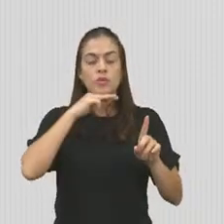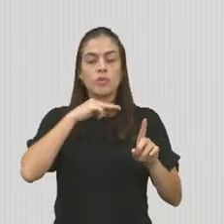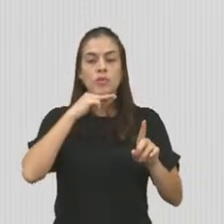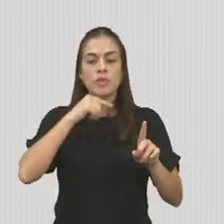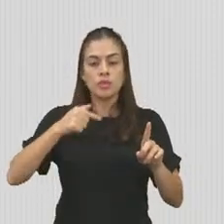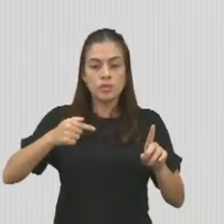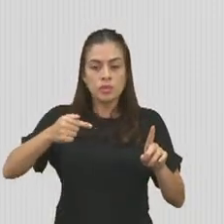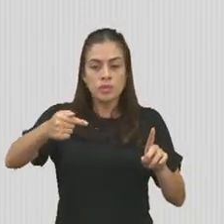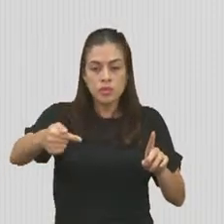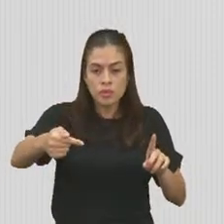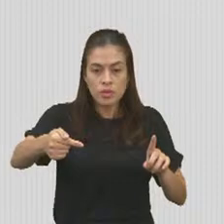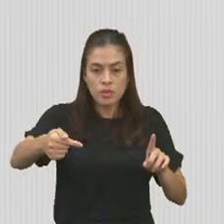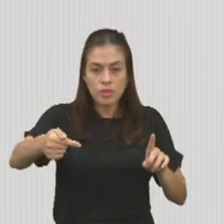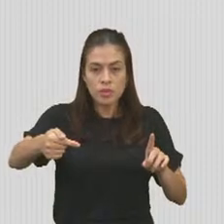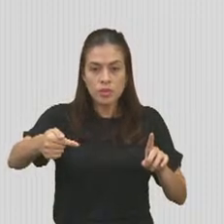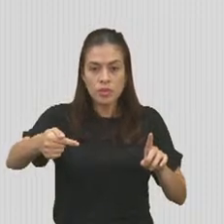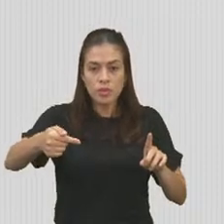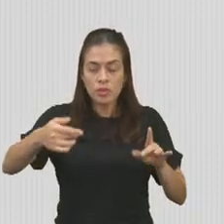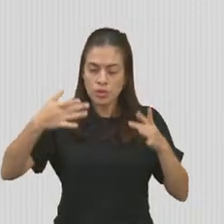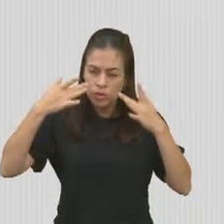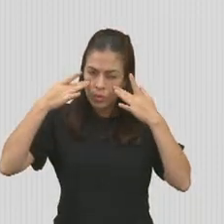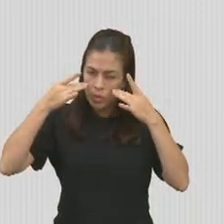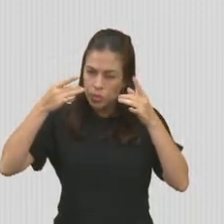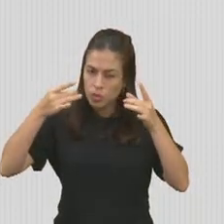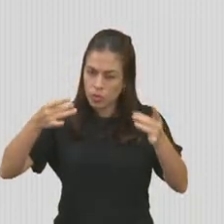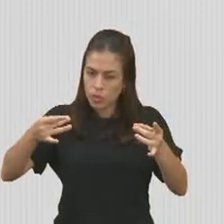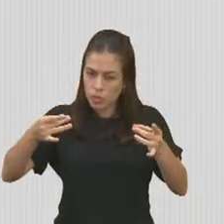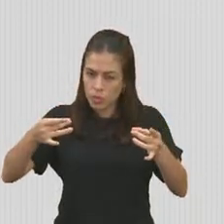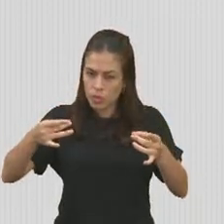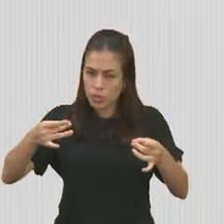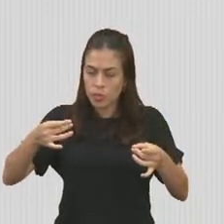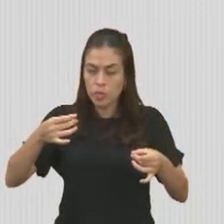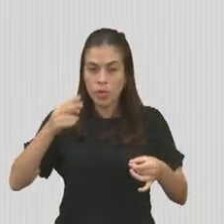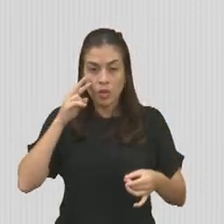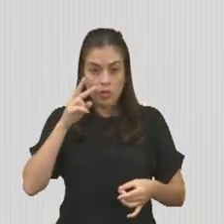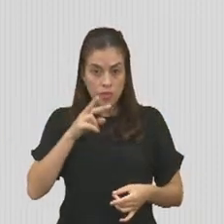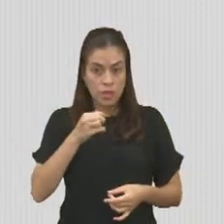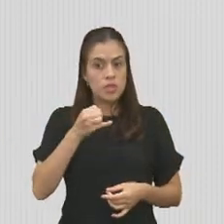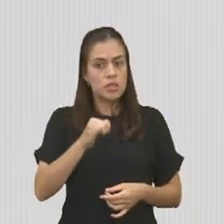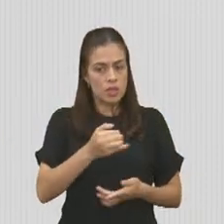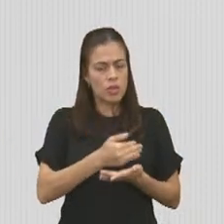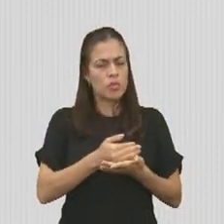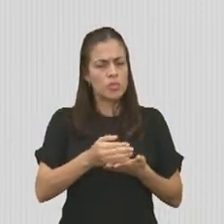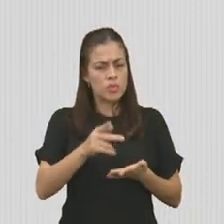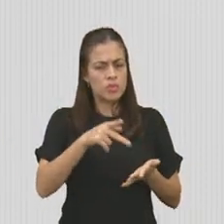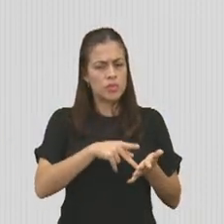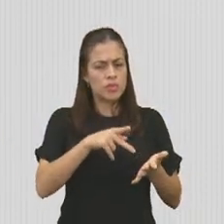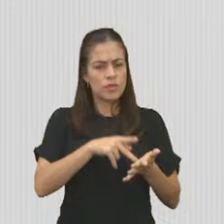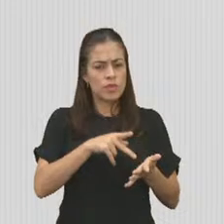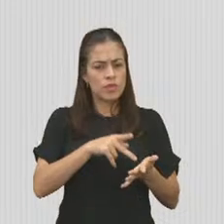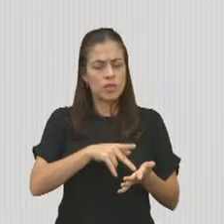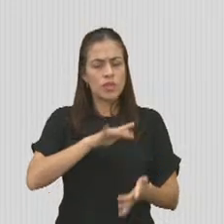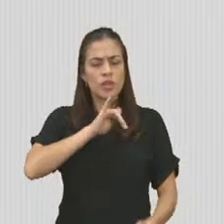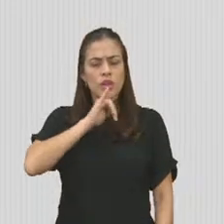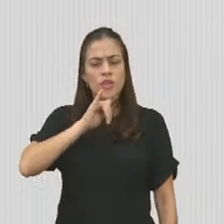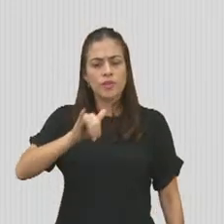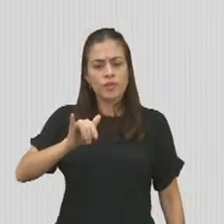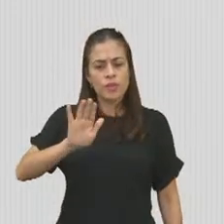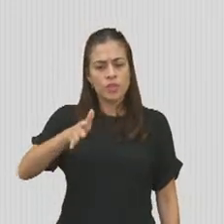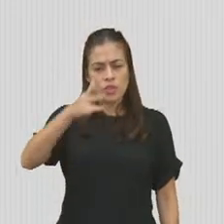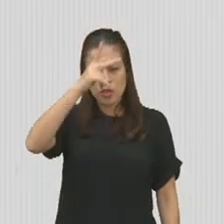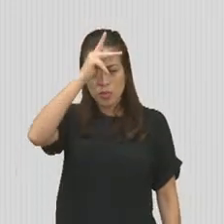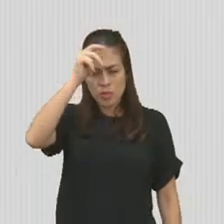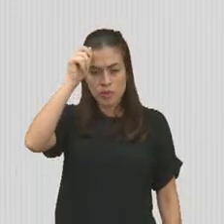que vem. A gente está atento para ver se esses agentes de apoio escolar realmente vão começar. E a gente já avisa a prefeitura que se eles